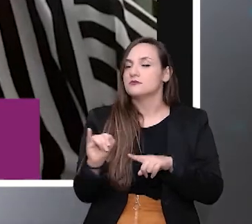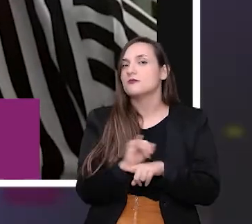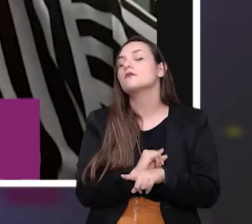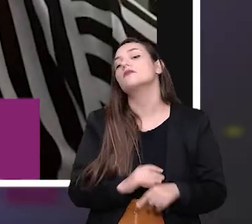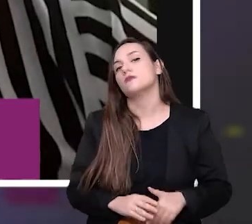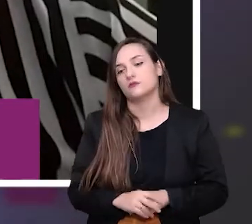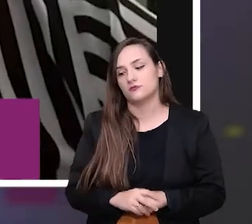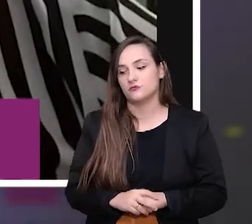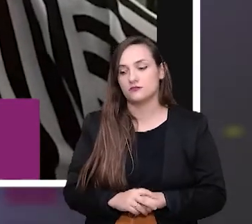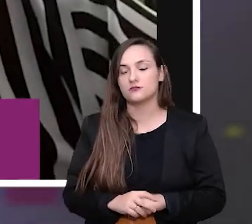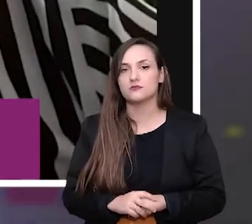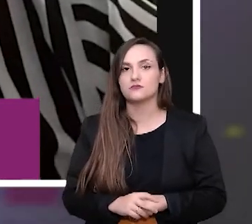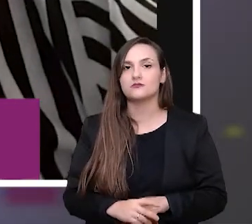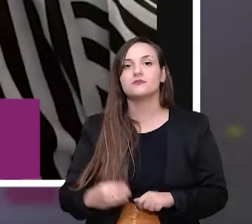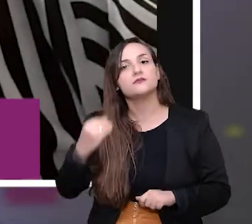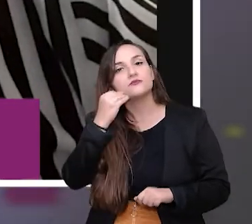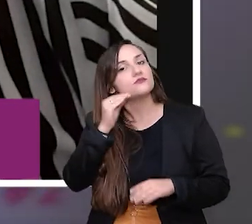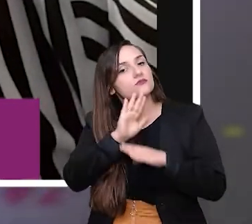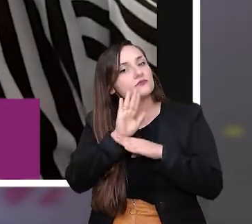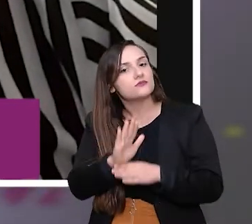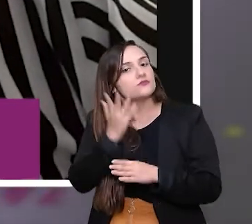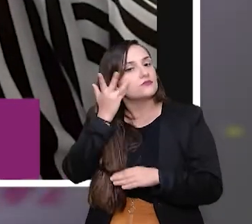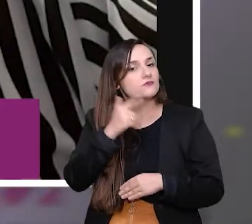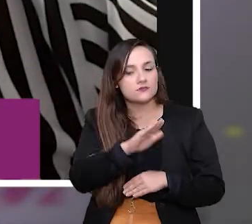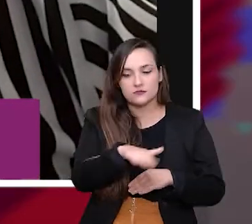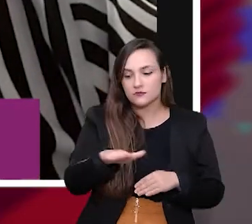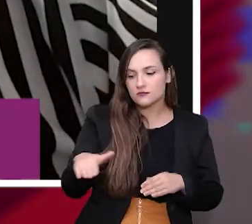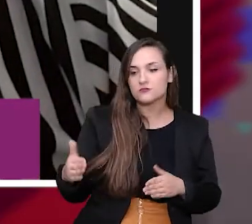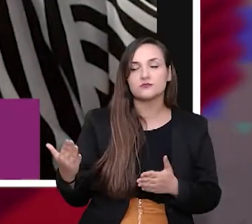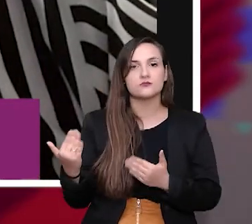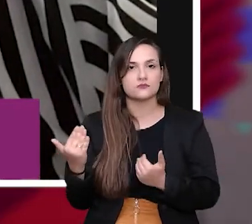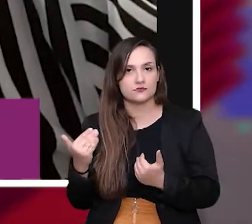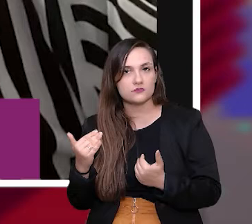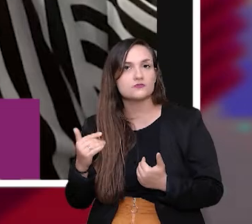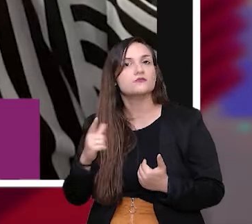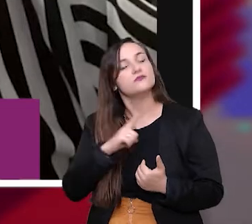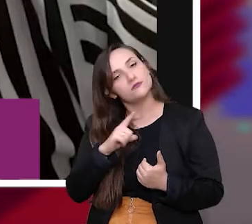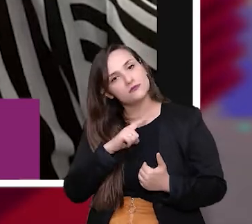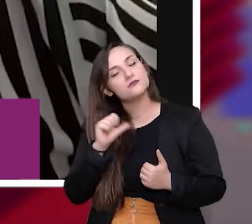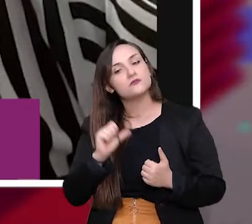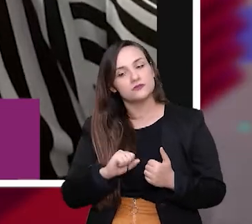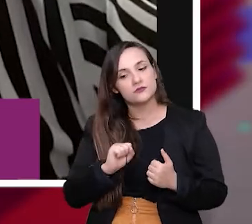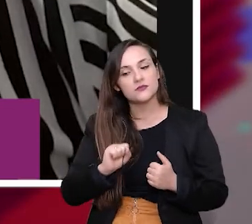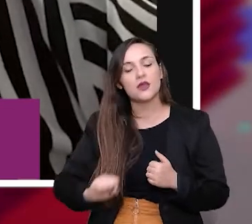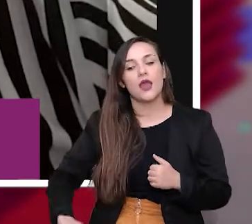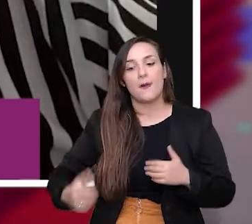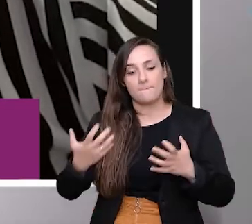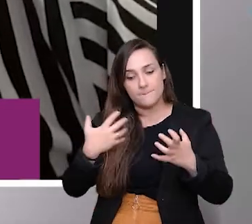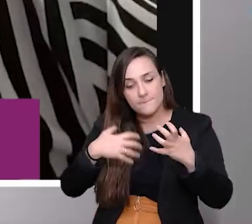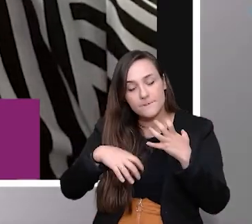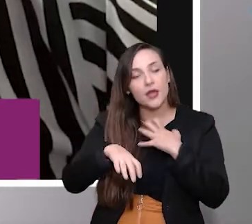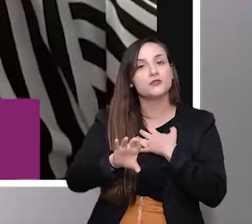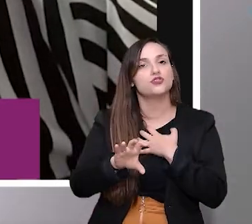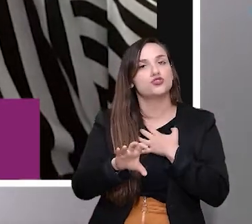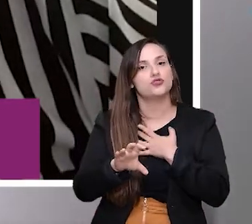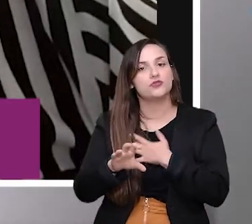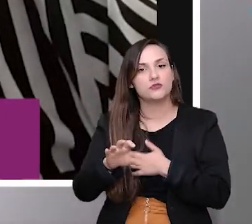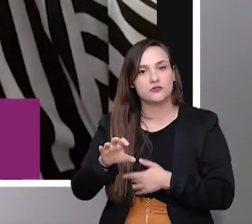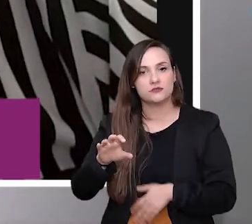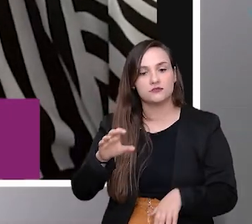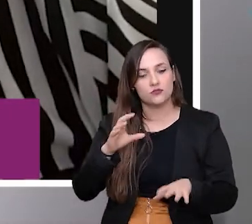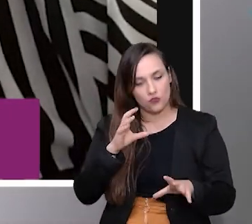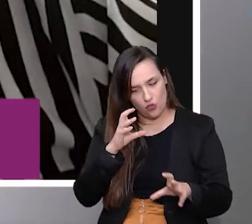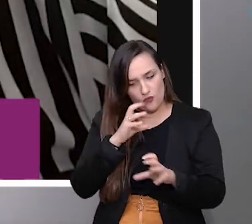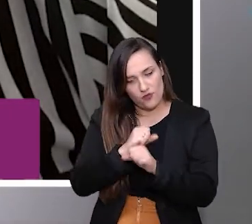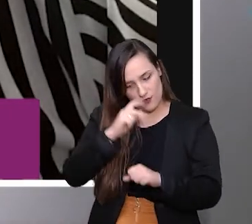São formas da gente poder ajudar a criança ou adolescente a ter essa condição da empatia, a